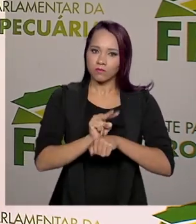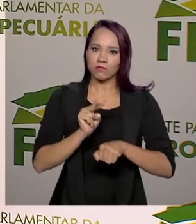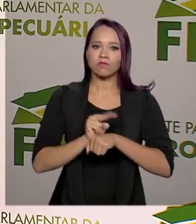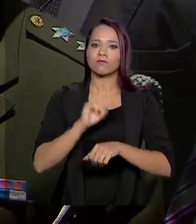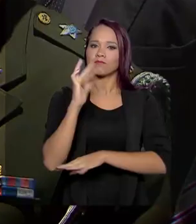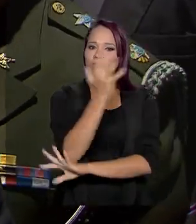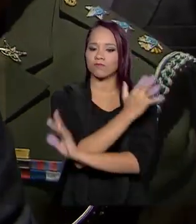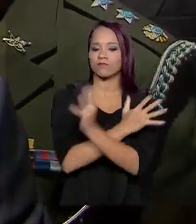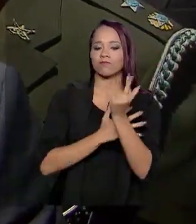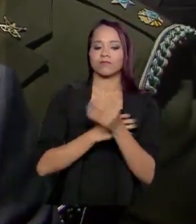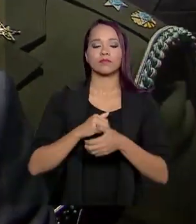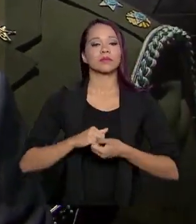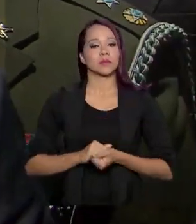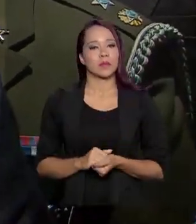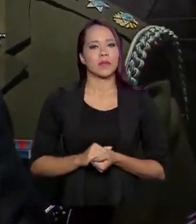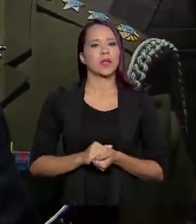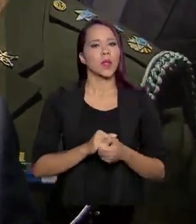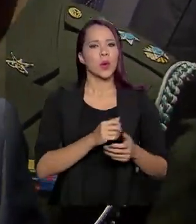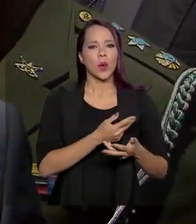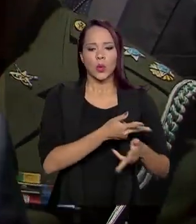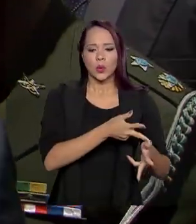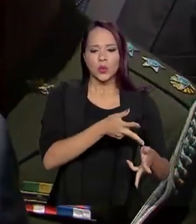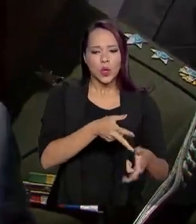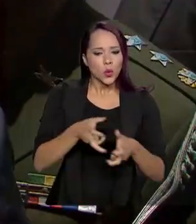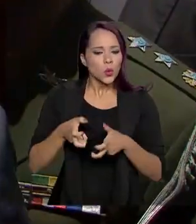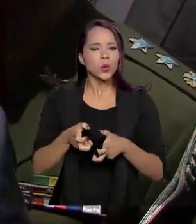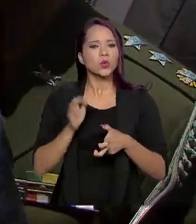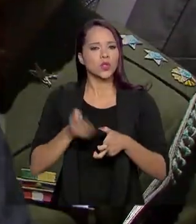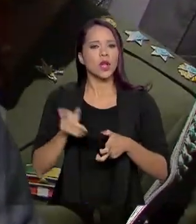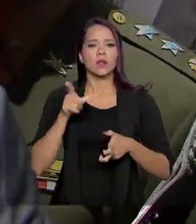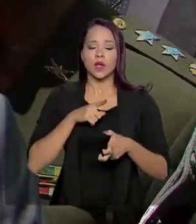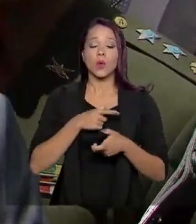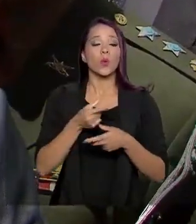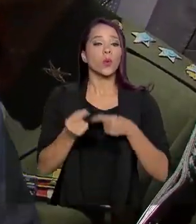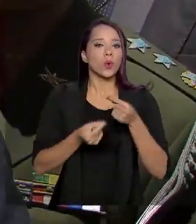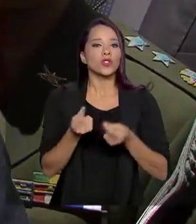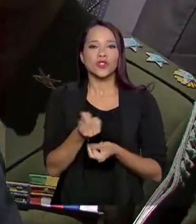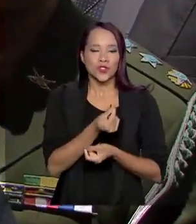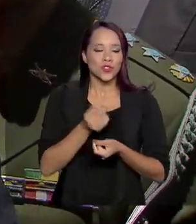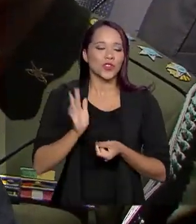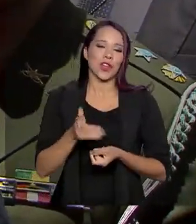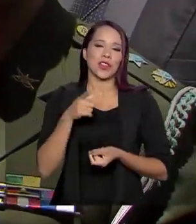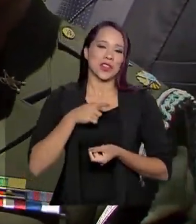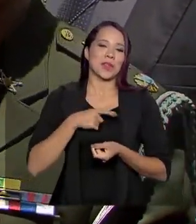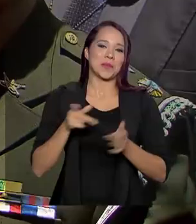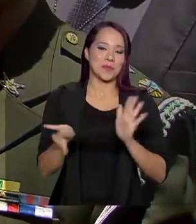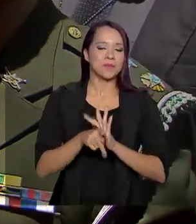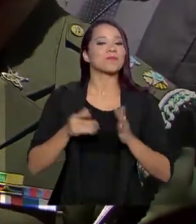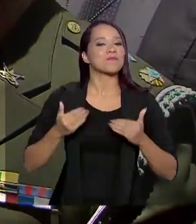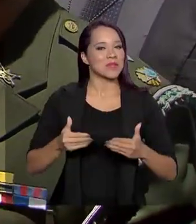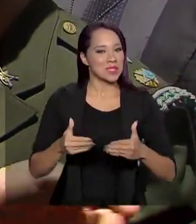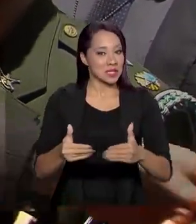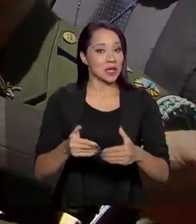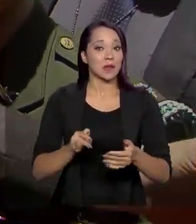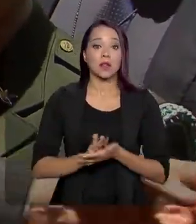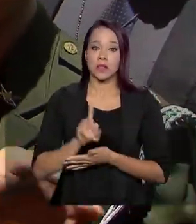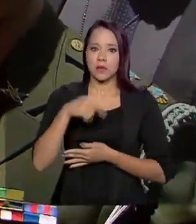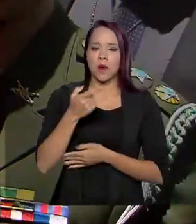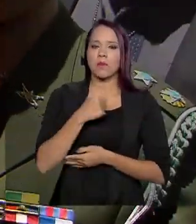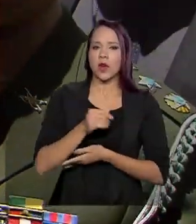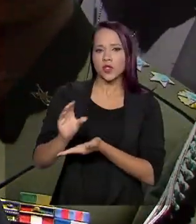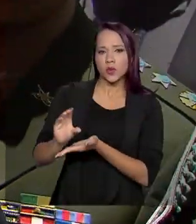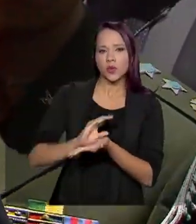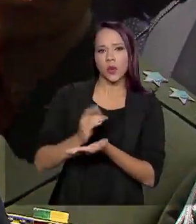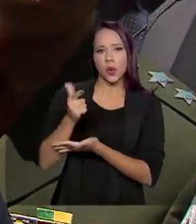floresta. Os recursos são os recursos que já estão nos ministérios. E, posteriormente, a gente pode buscar recursos no exterior,